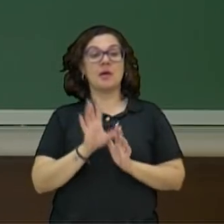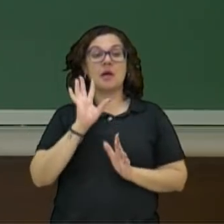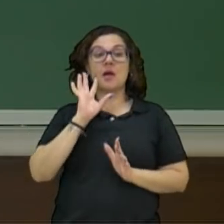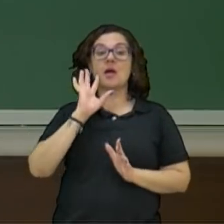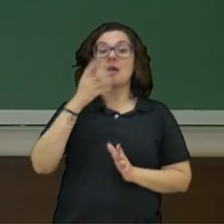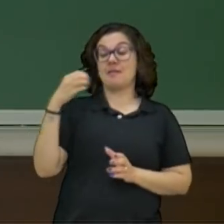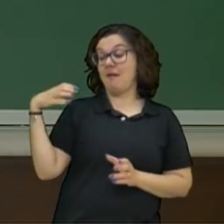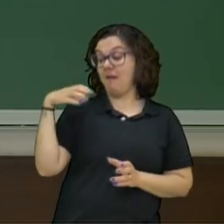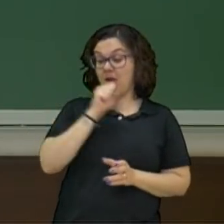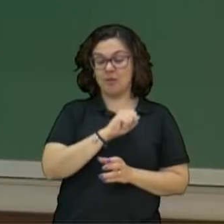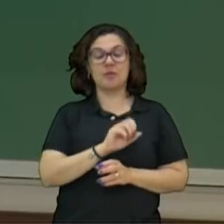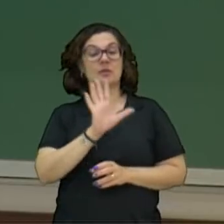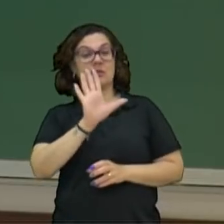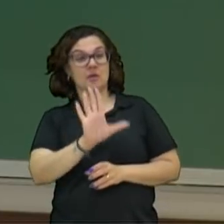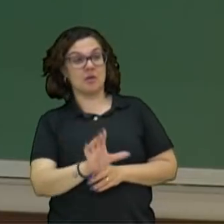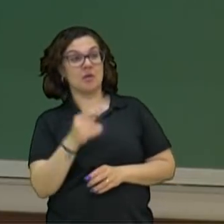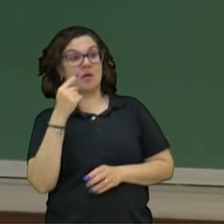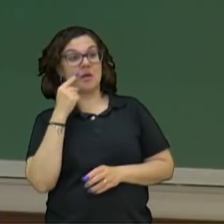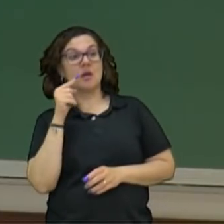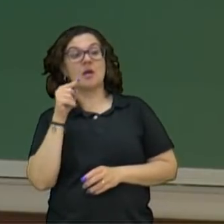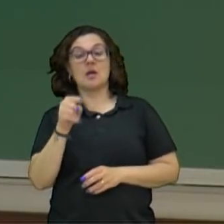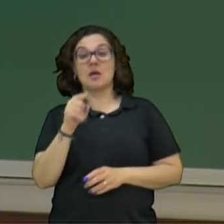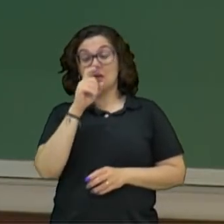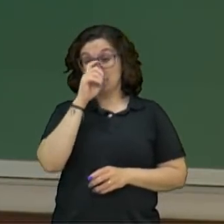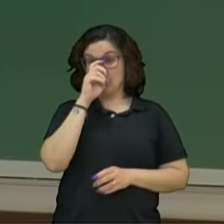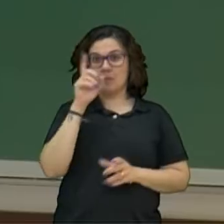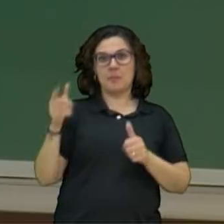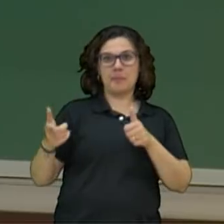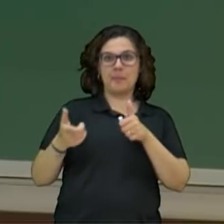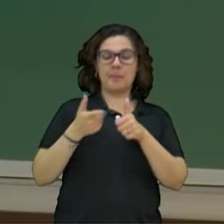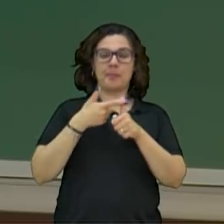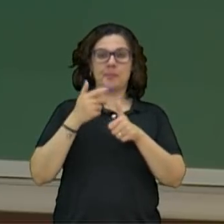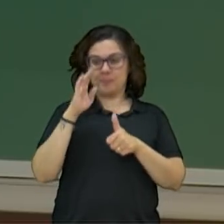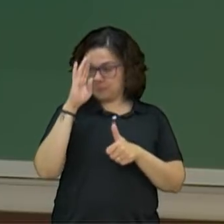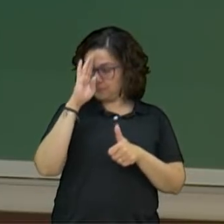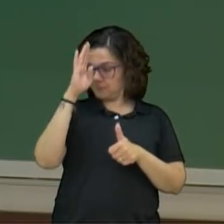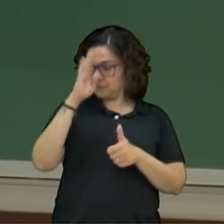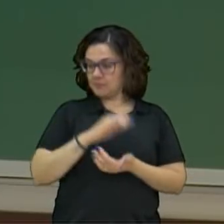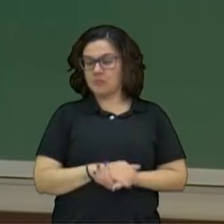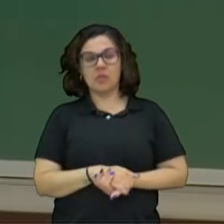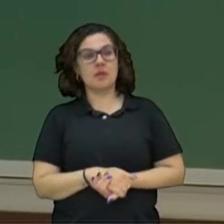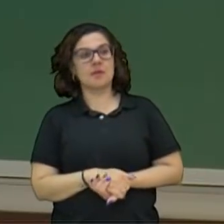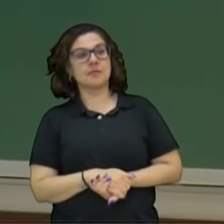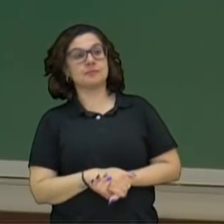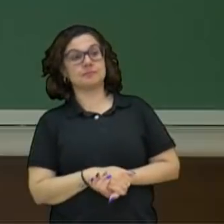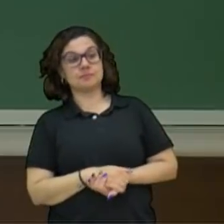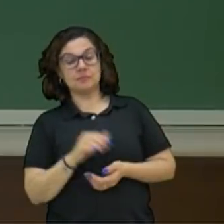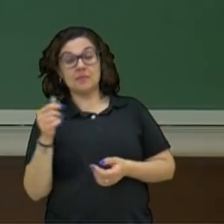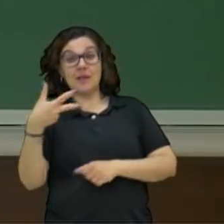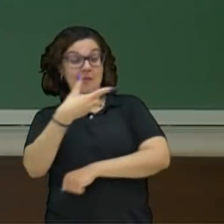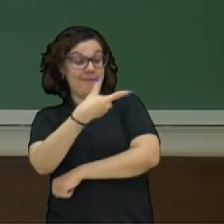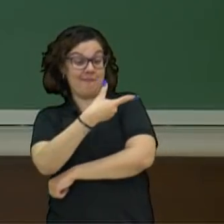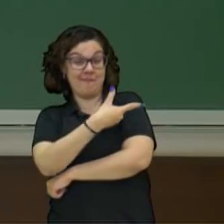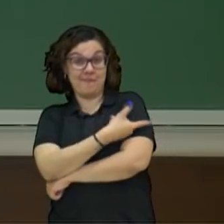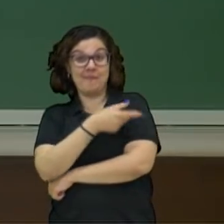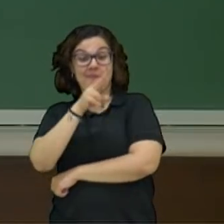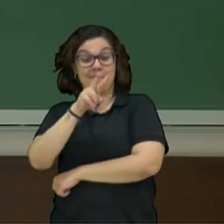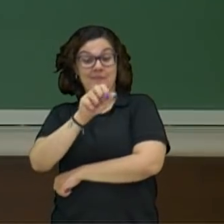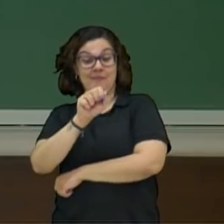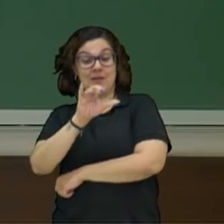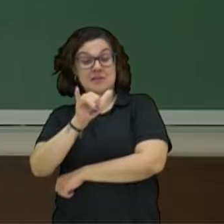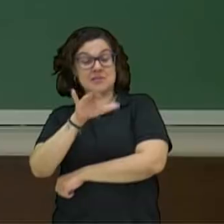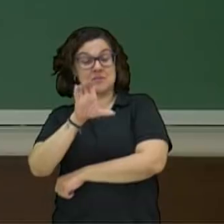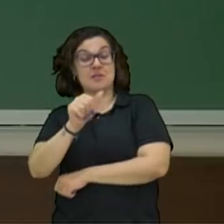de emergência. Então, vejam um primeiro ponto aí, né, de diferença. Vacina é